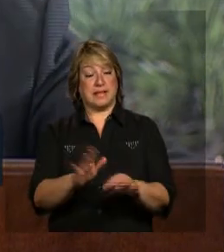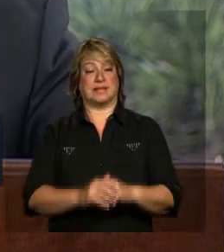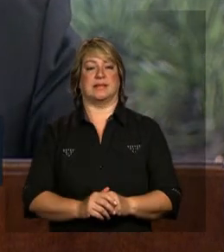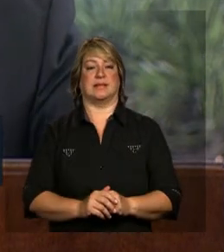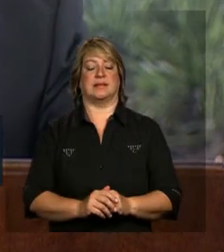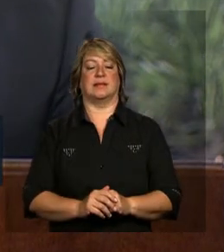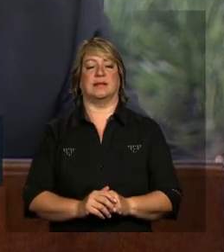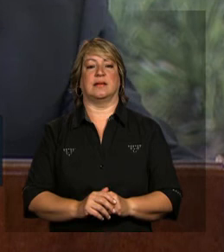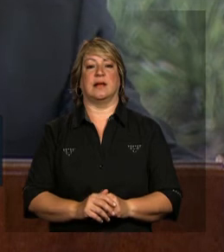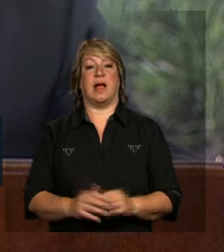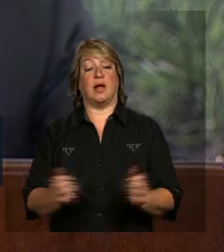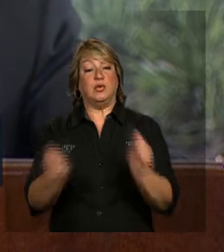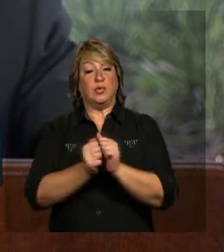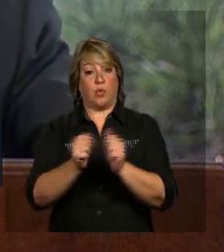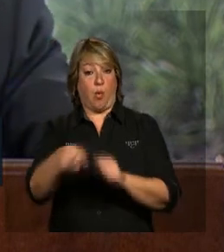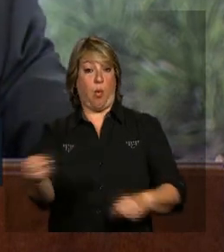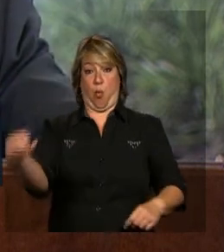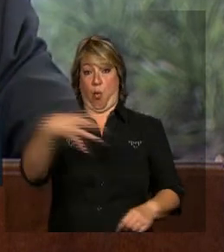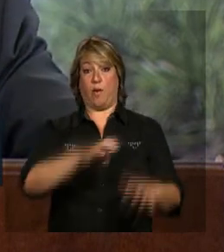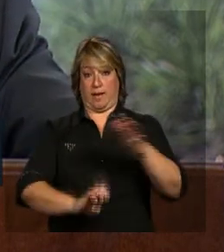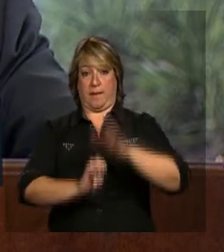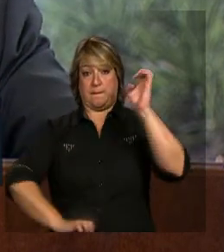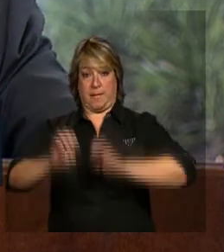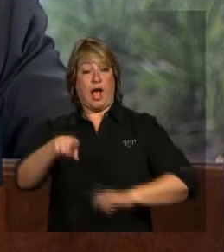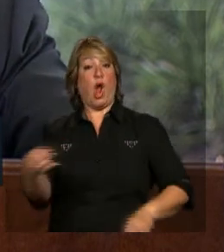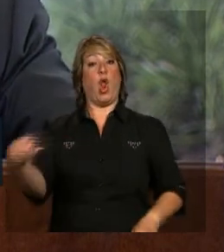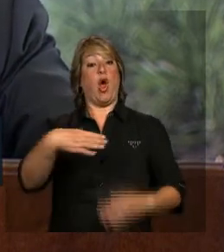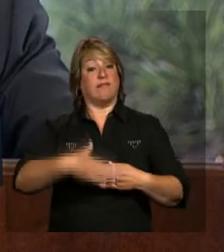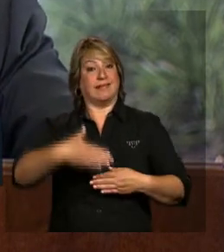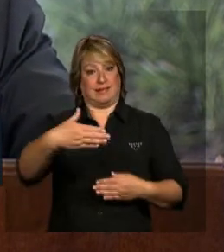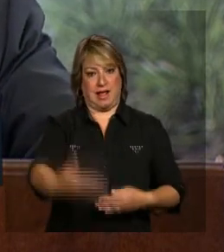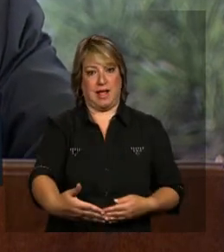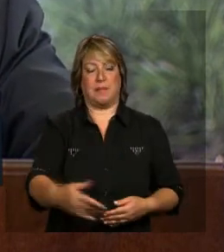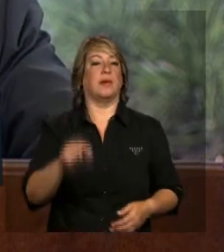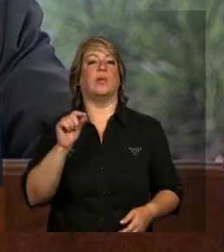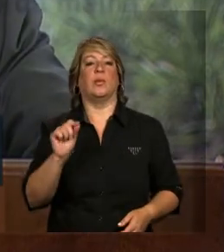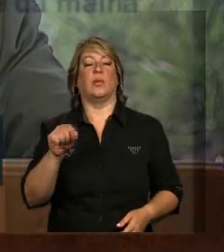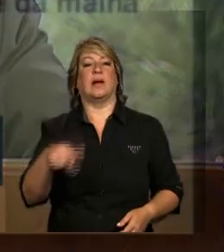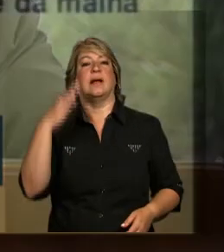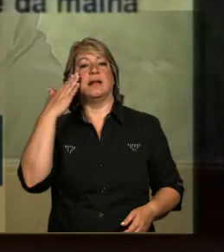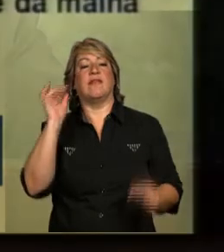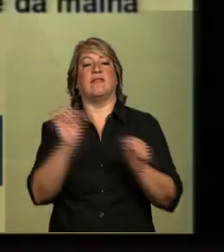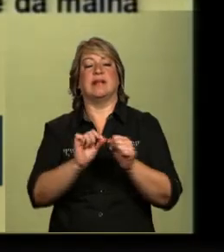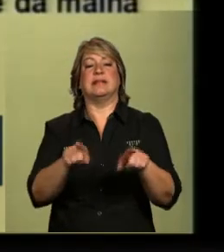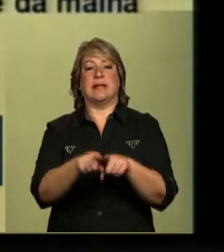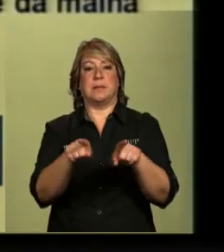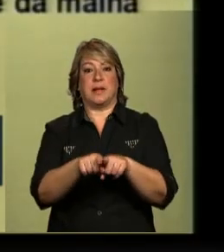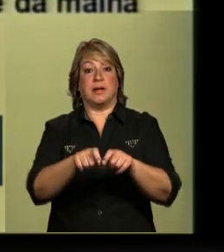ao lado da criação dessa nova empresa a nova etapa ela compreende também